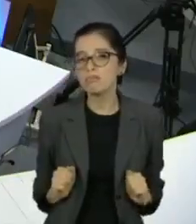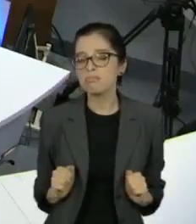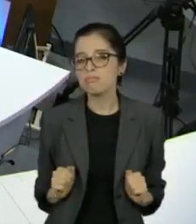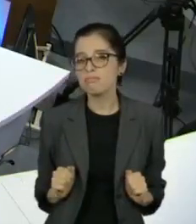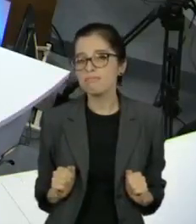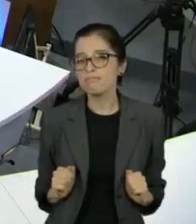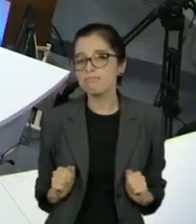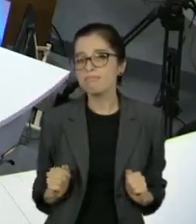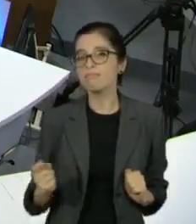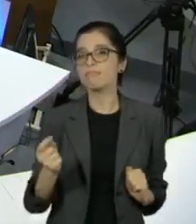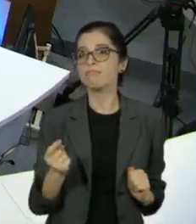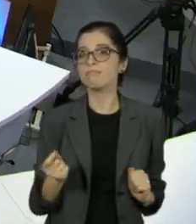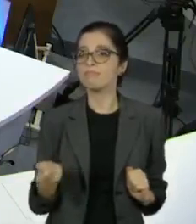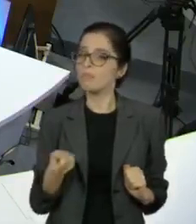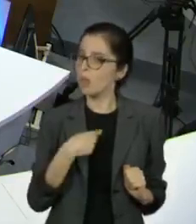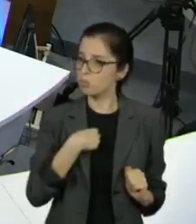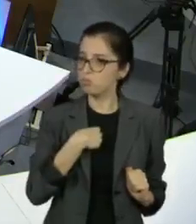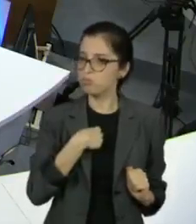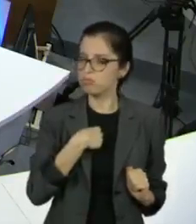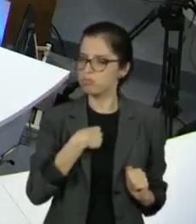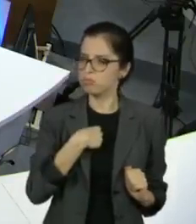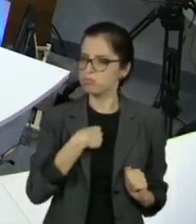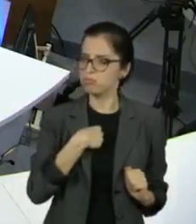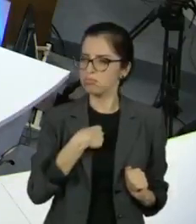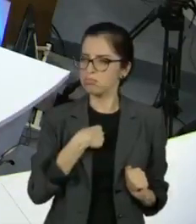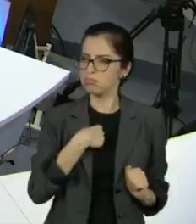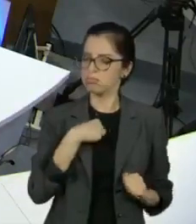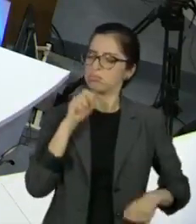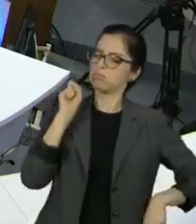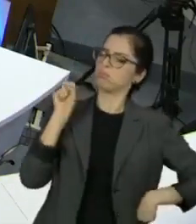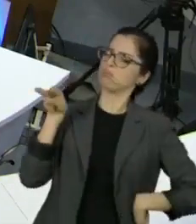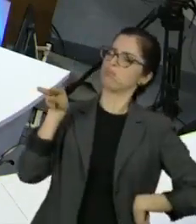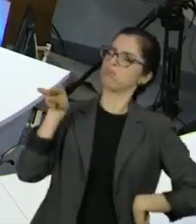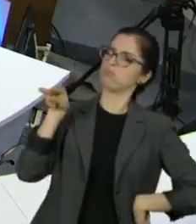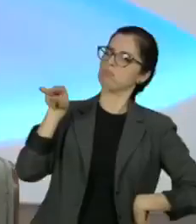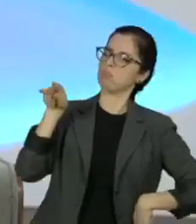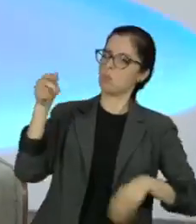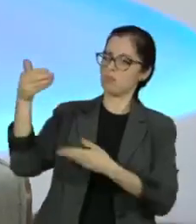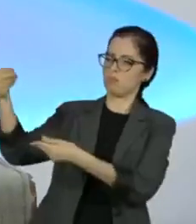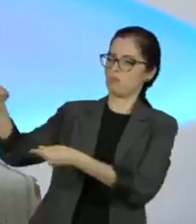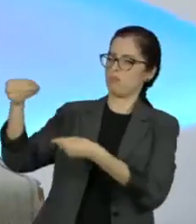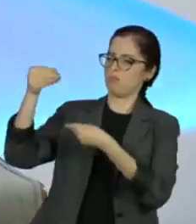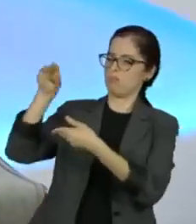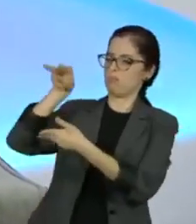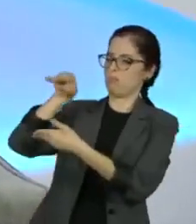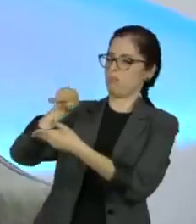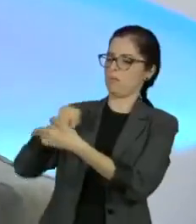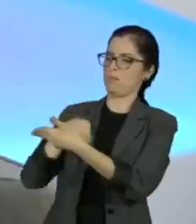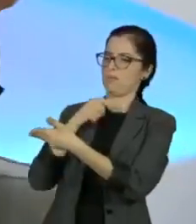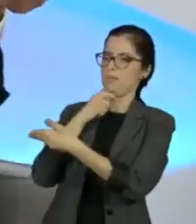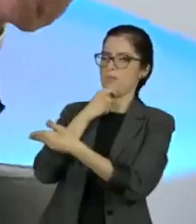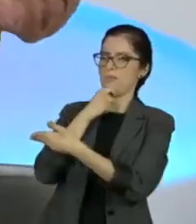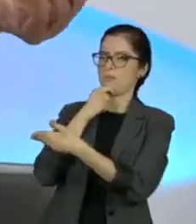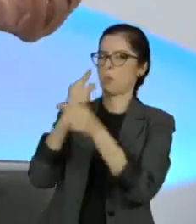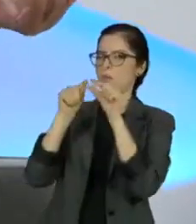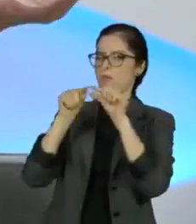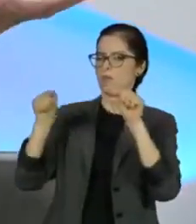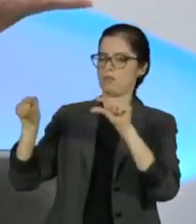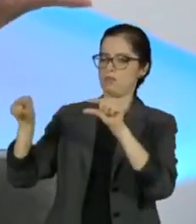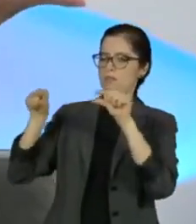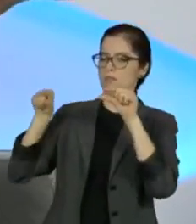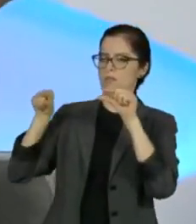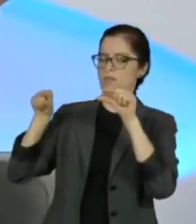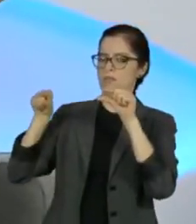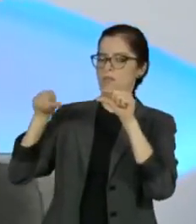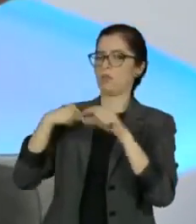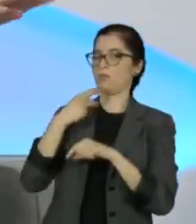feio quase de tanto quando veio um texto primeiro comercial para mim tinha uma frase que o mesmo tinha dita se